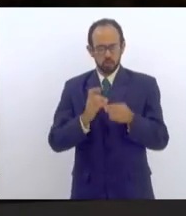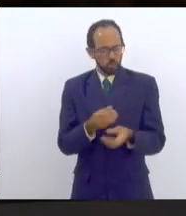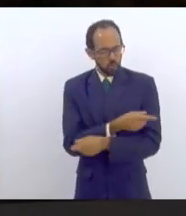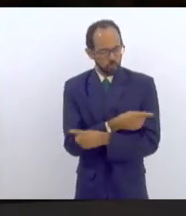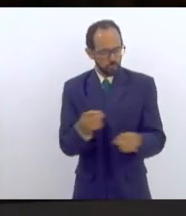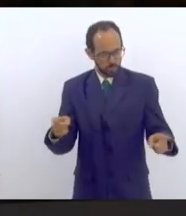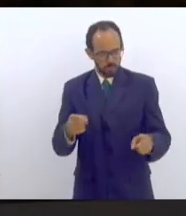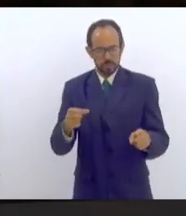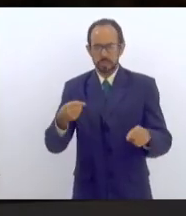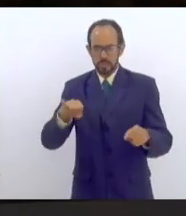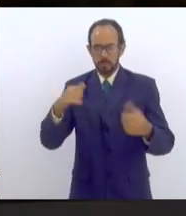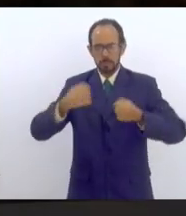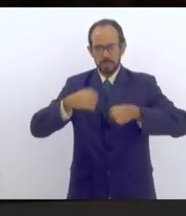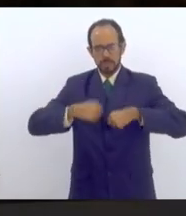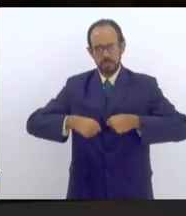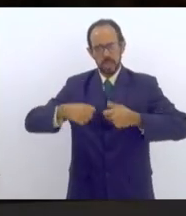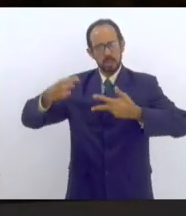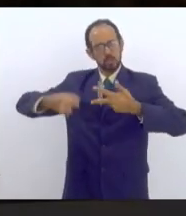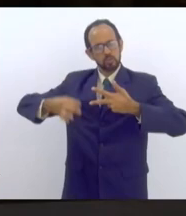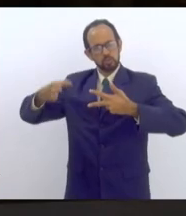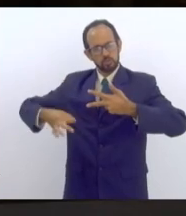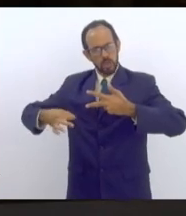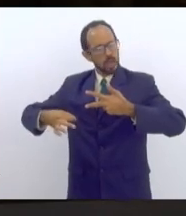Justiça. Contem todos